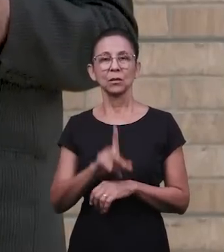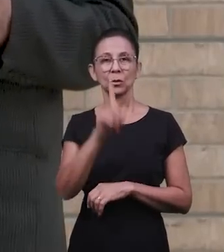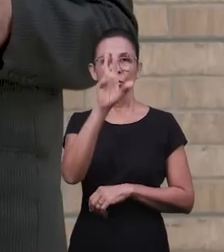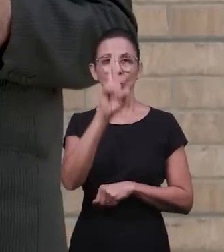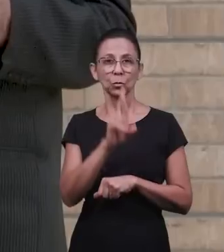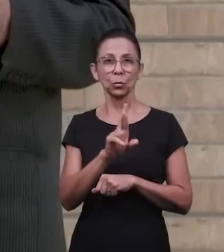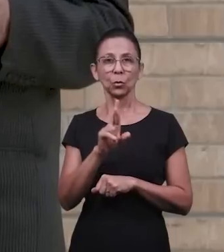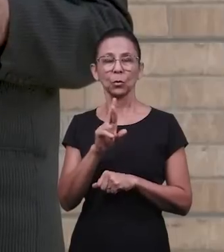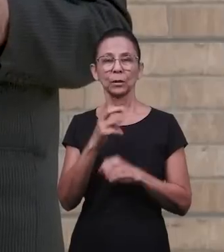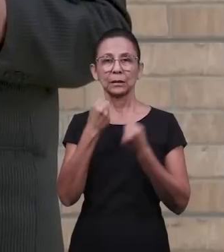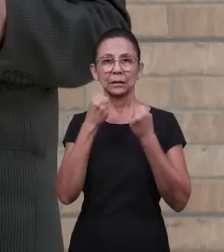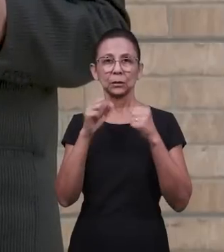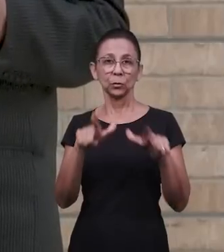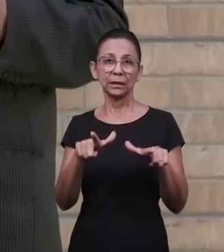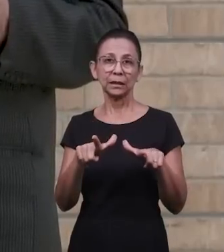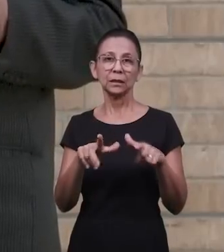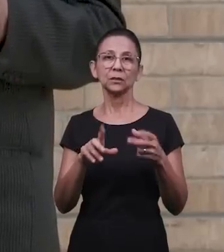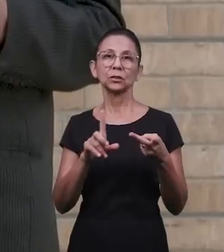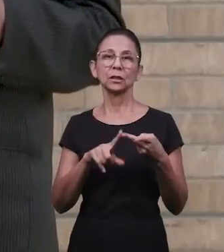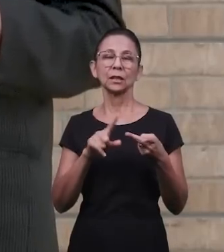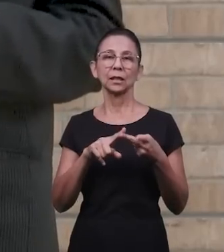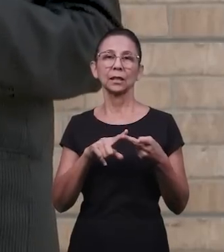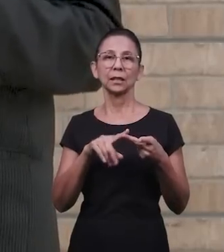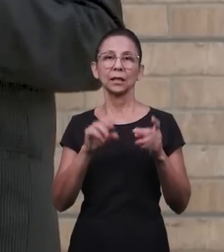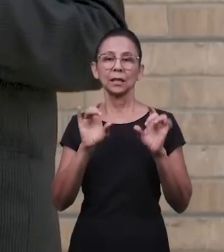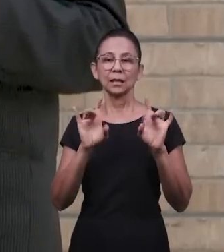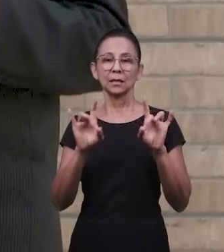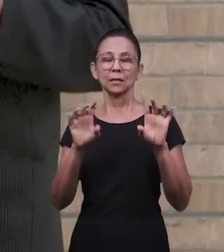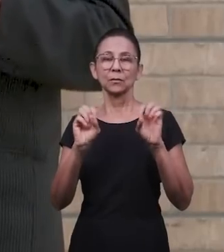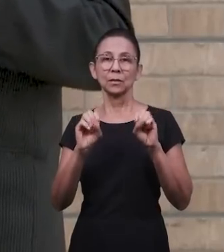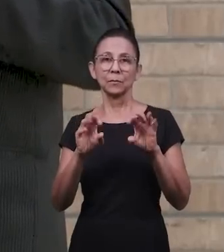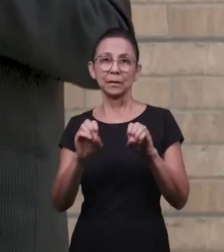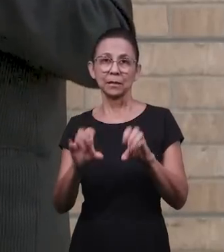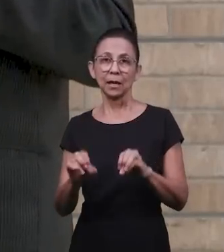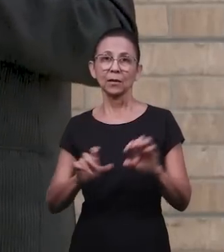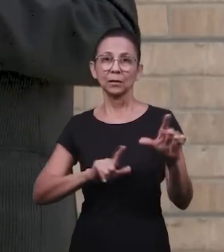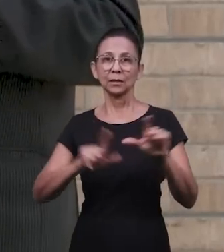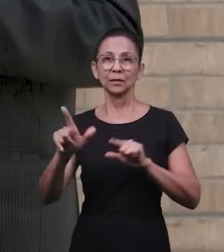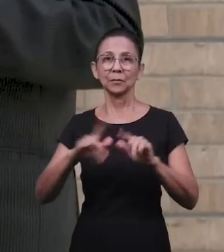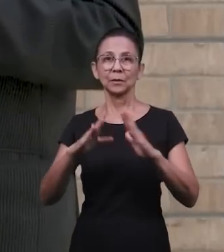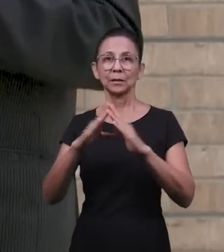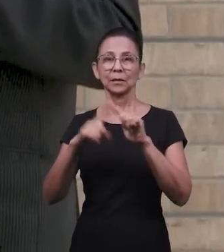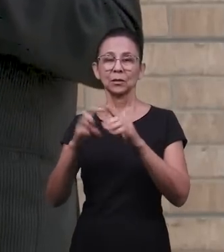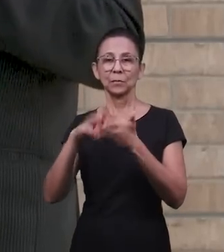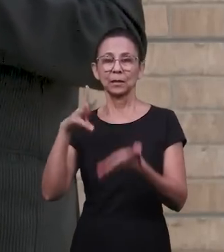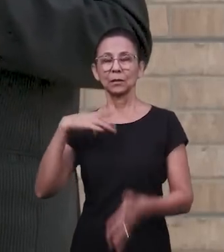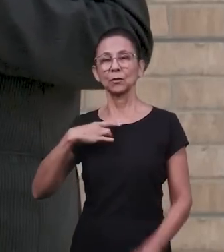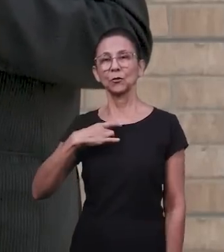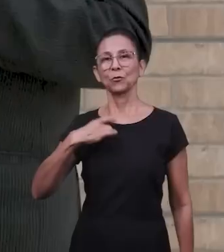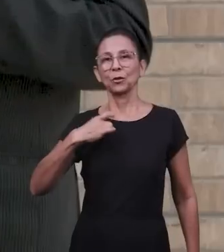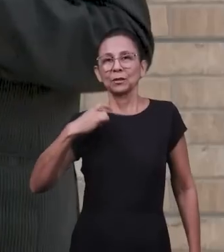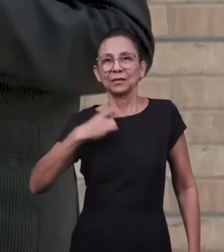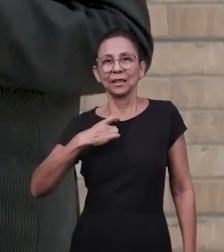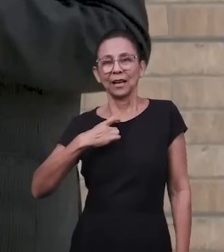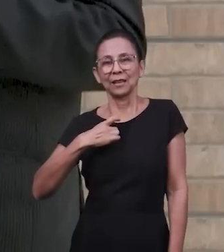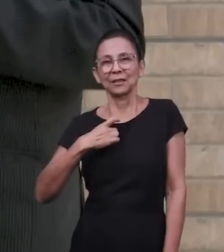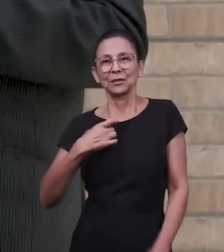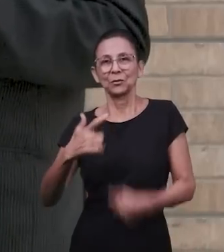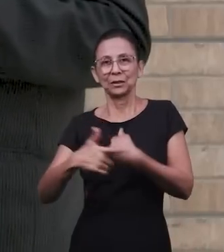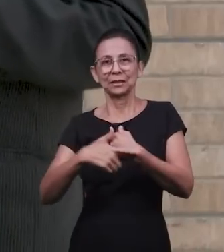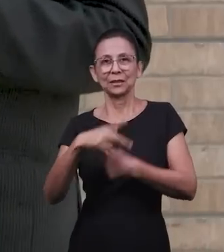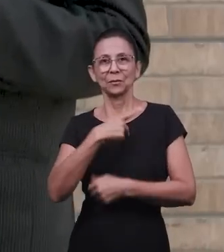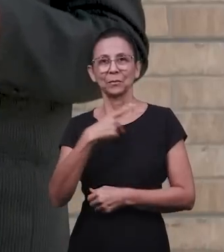sou doutor em educação especial e trabalho na Igreja Cristã Maranata, voluntariamente como